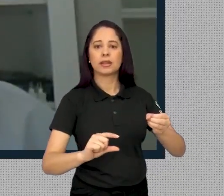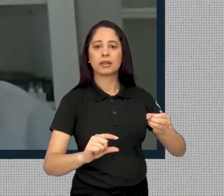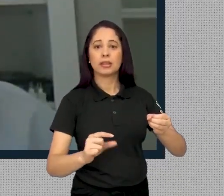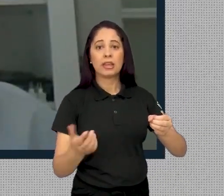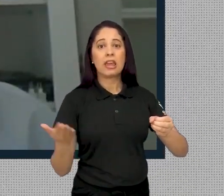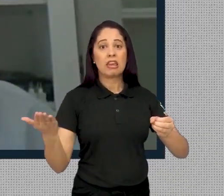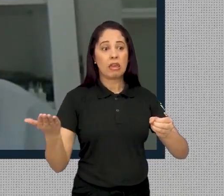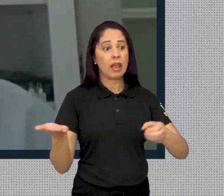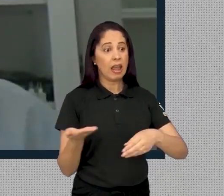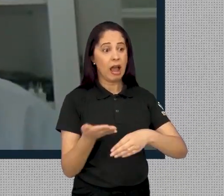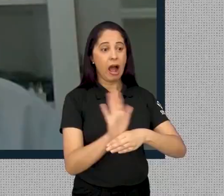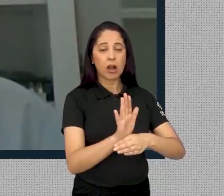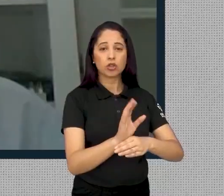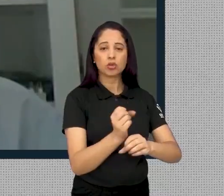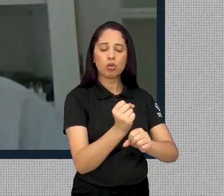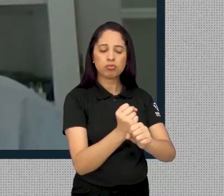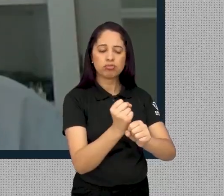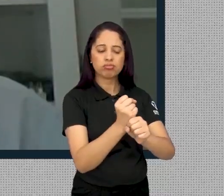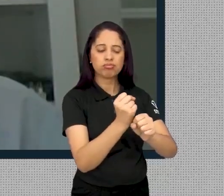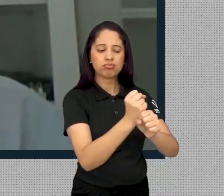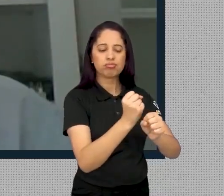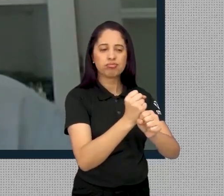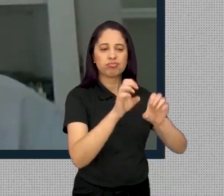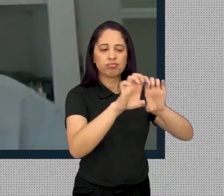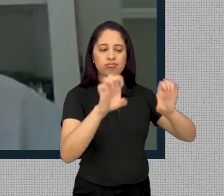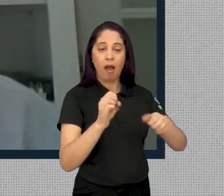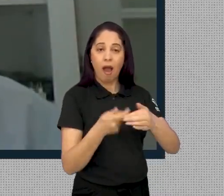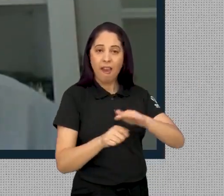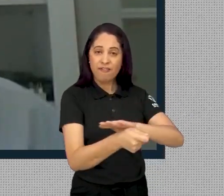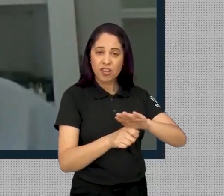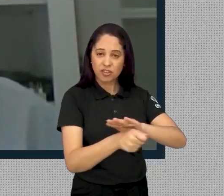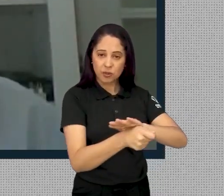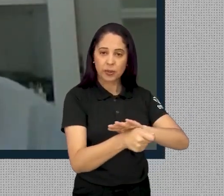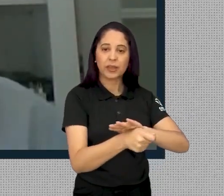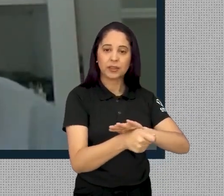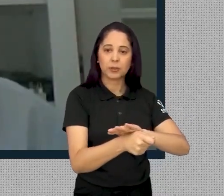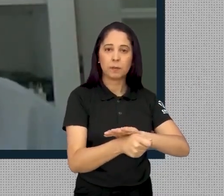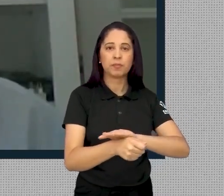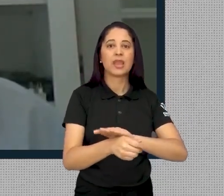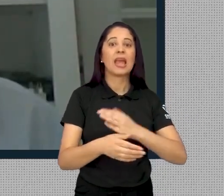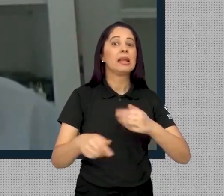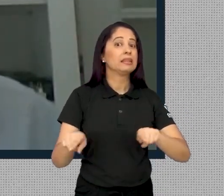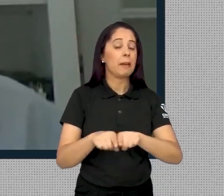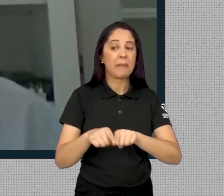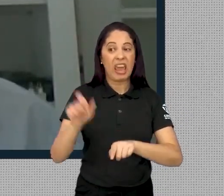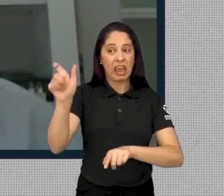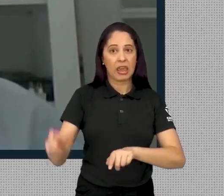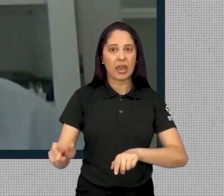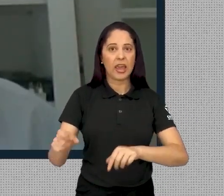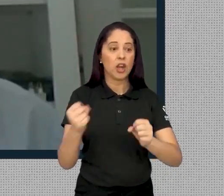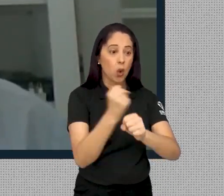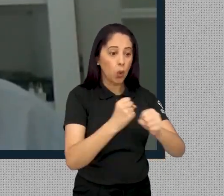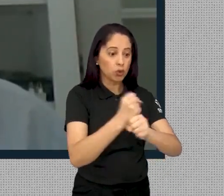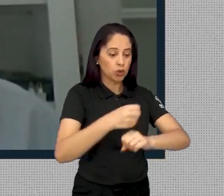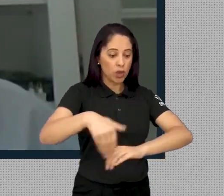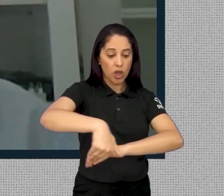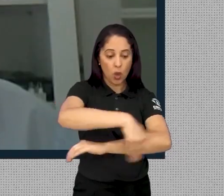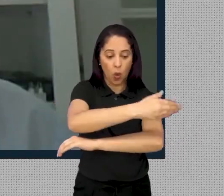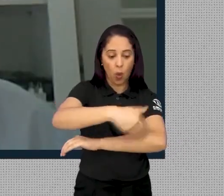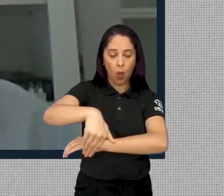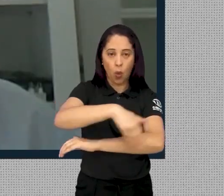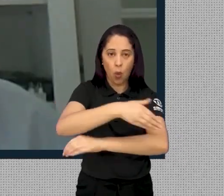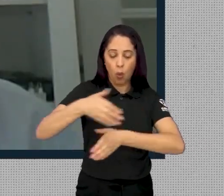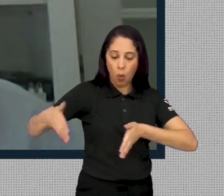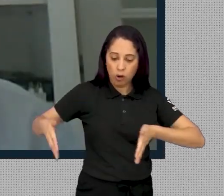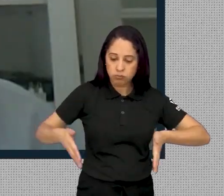dele na política ajudou a favorecer, com o tempo, esse tipo de investimento em São José dos Campos, né? Avenidas largas, né?